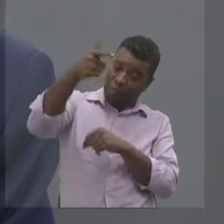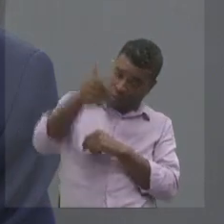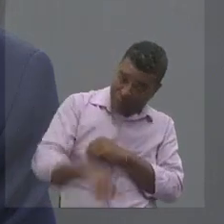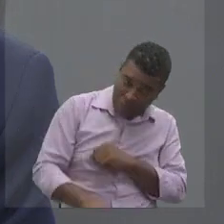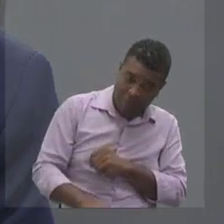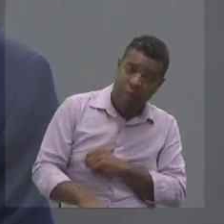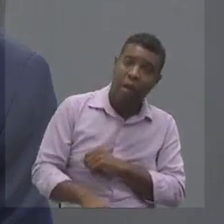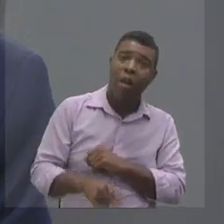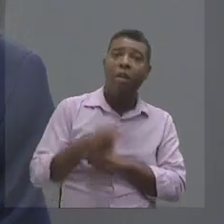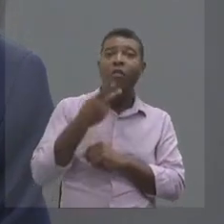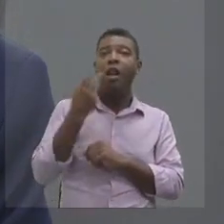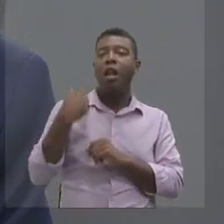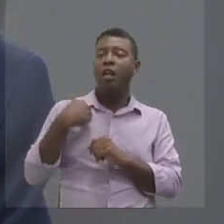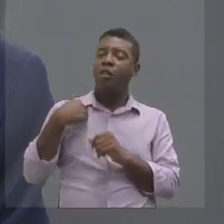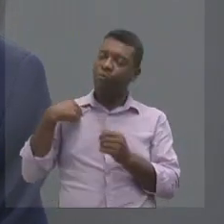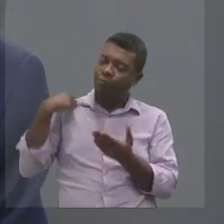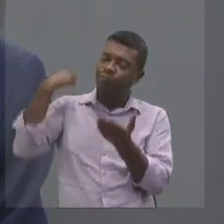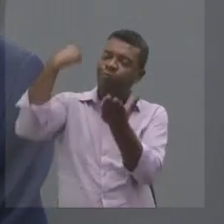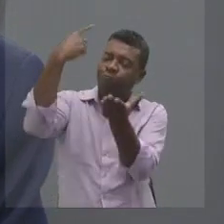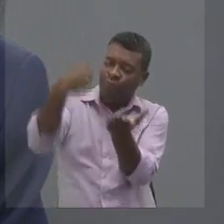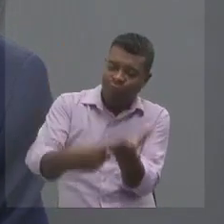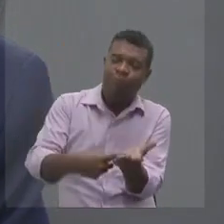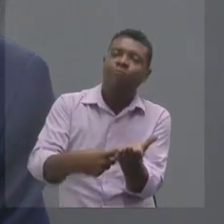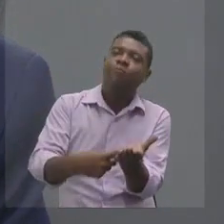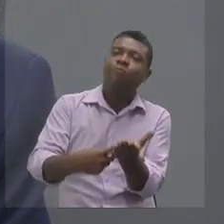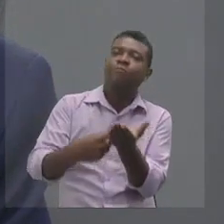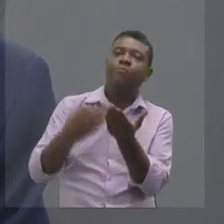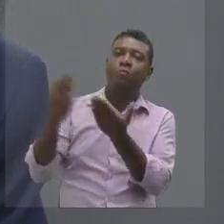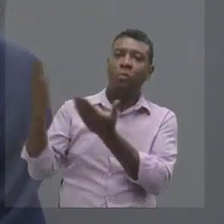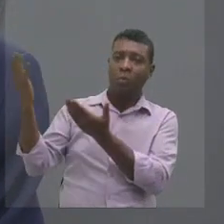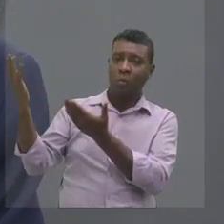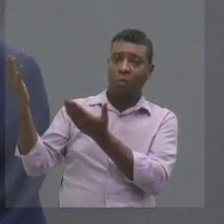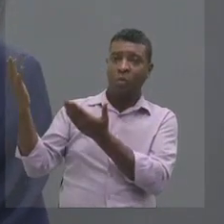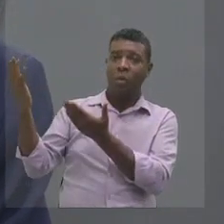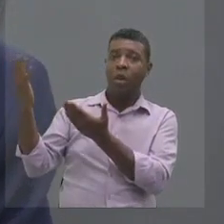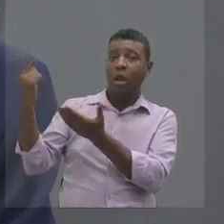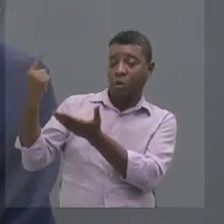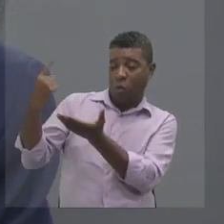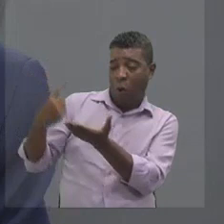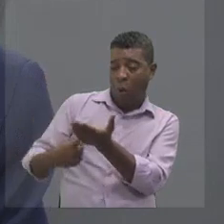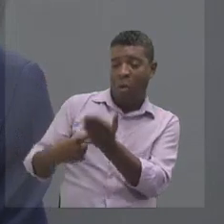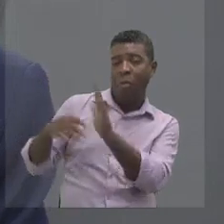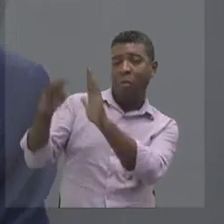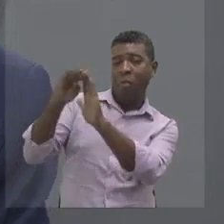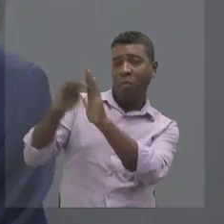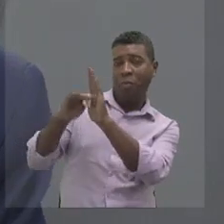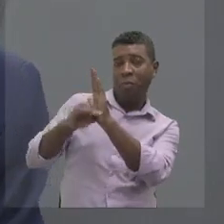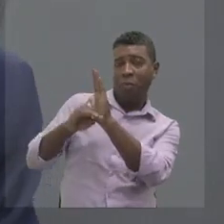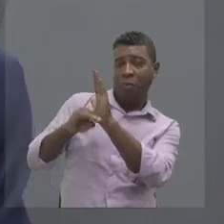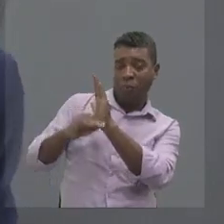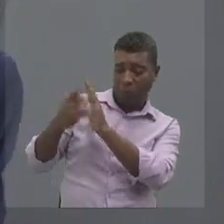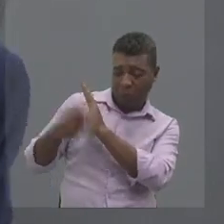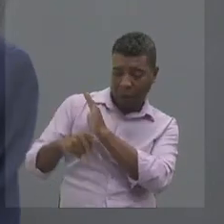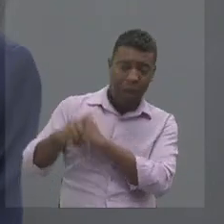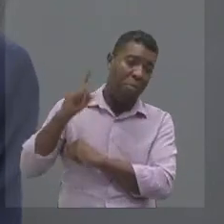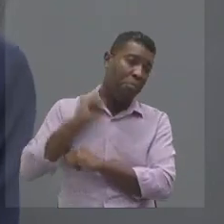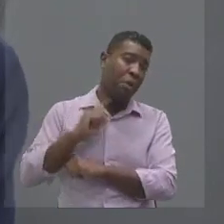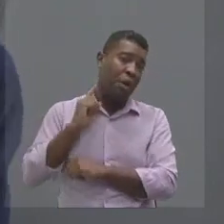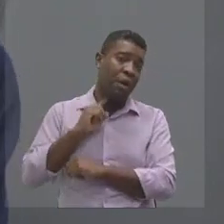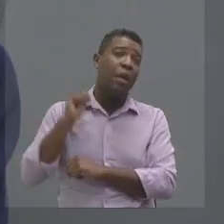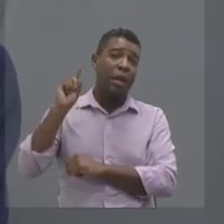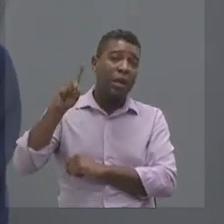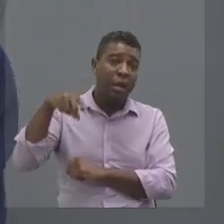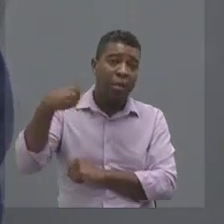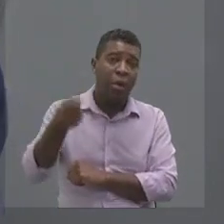o meu compromisso é com as pautas de Minas Gerais e vou aproveitar depois oportunamente